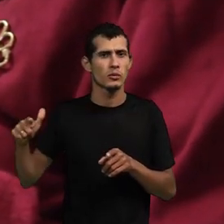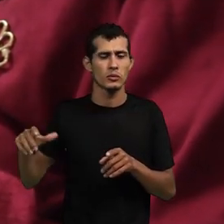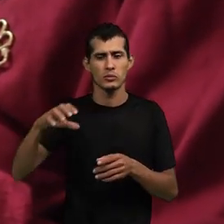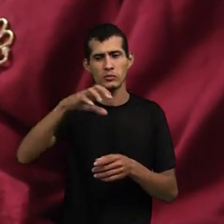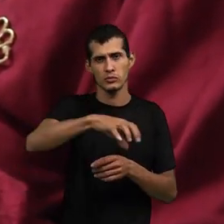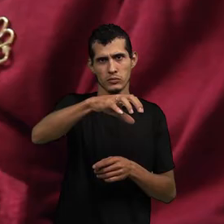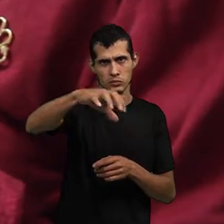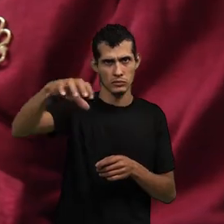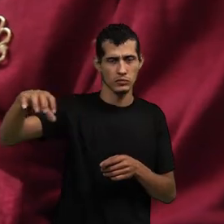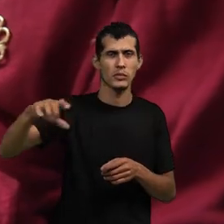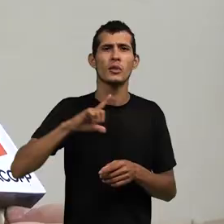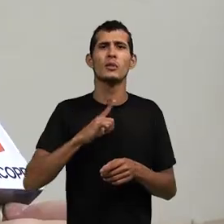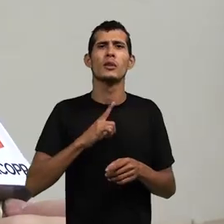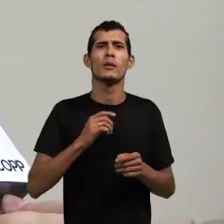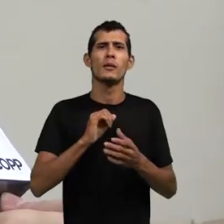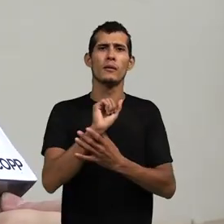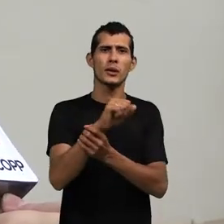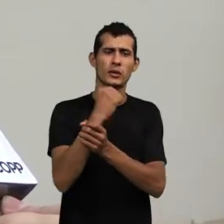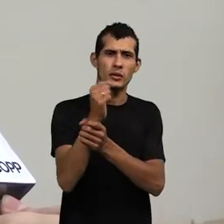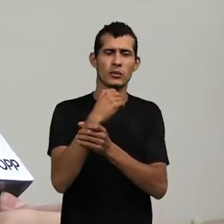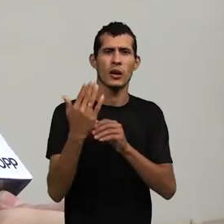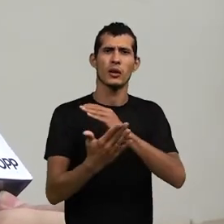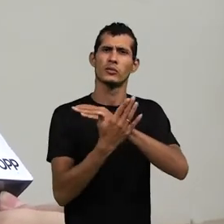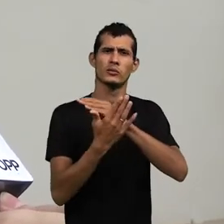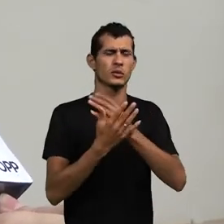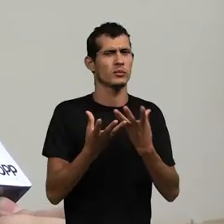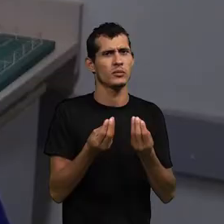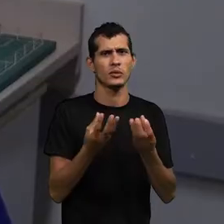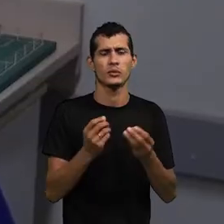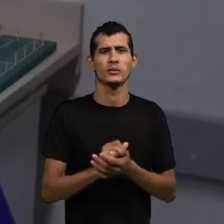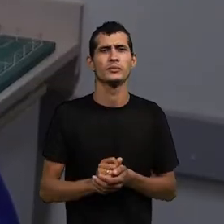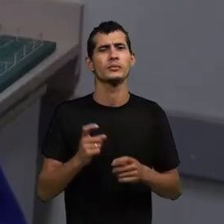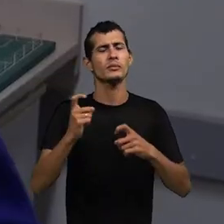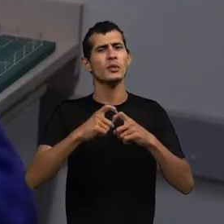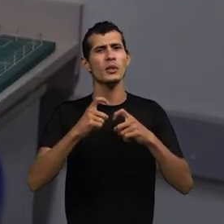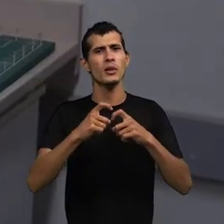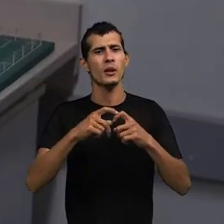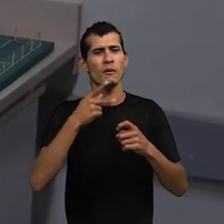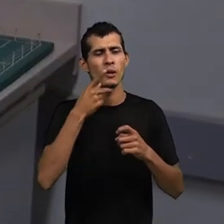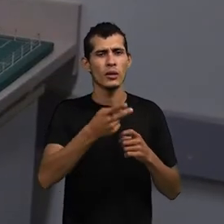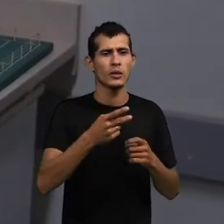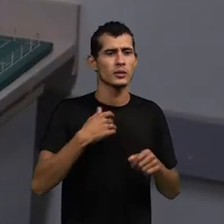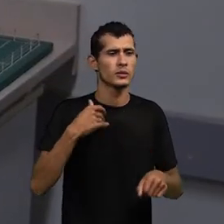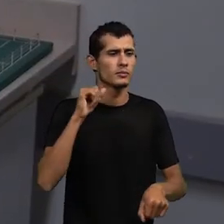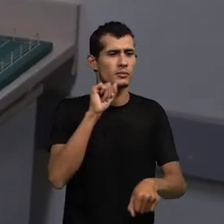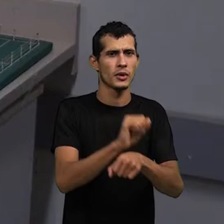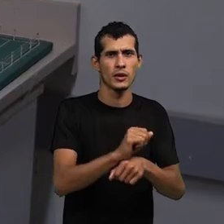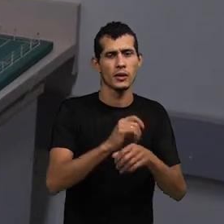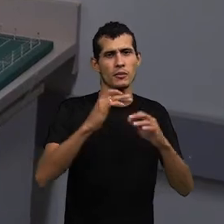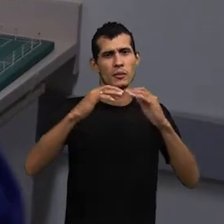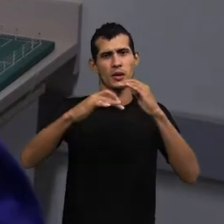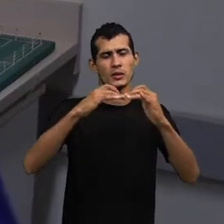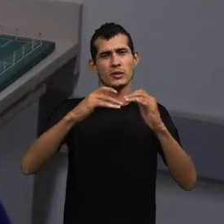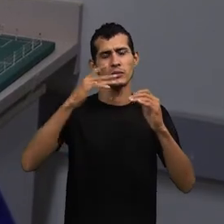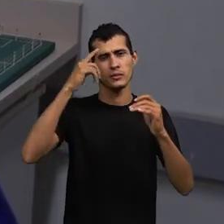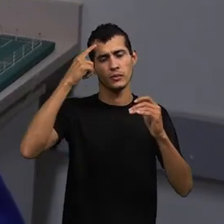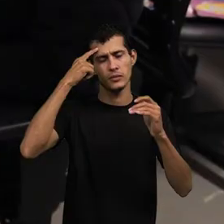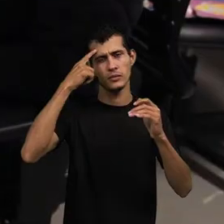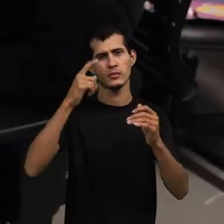outros blocos, né, daqui, a fisioterapia também colabora bastante. O médico falou que ia atacar a paralisia cerebral,